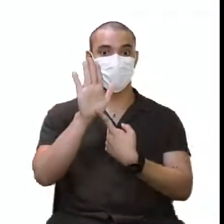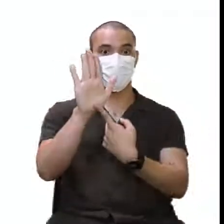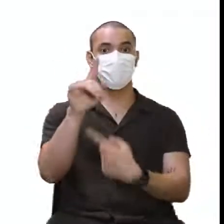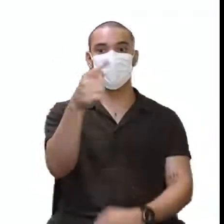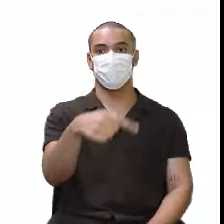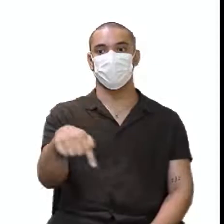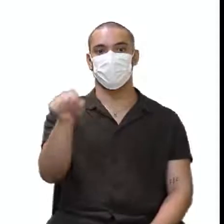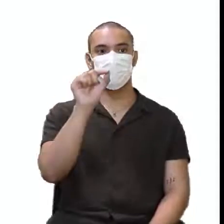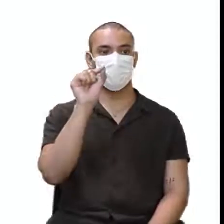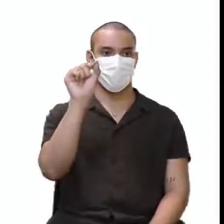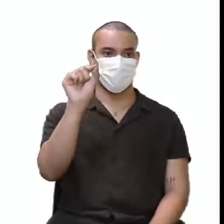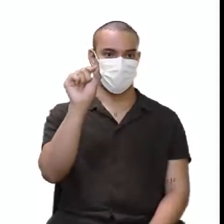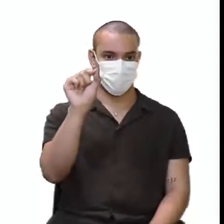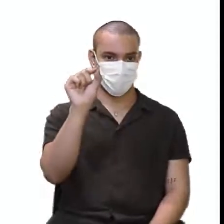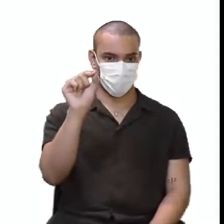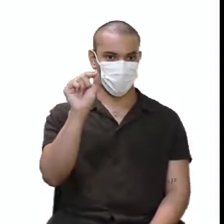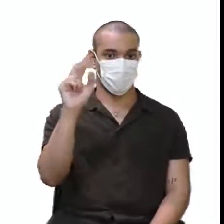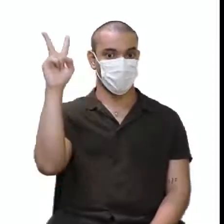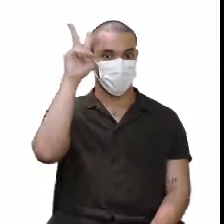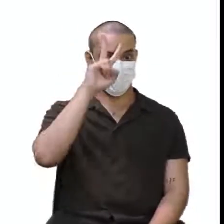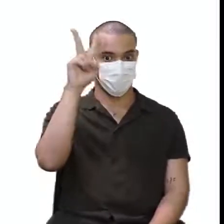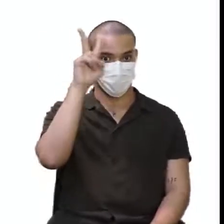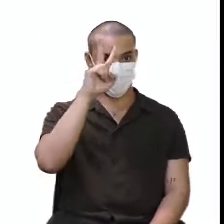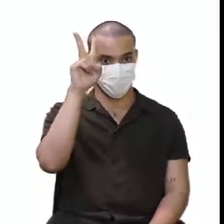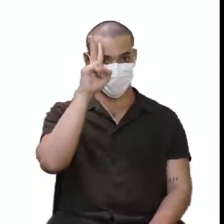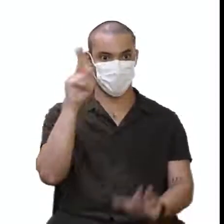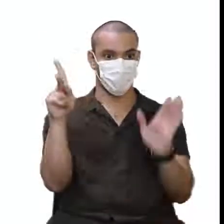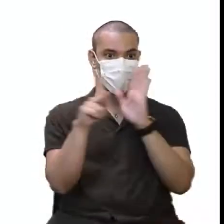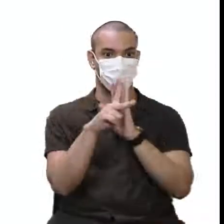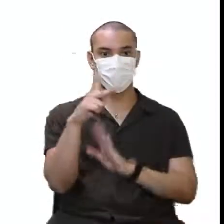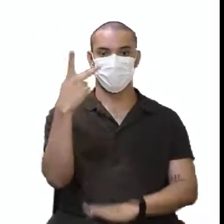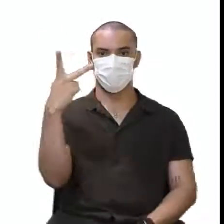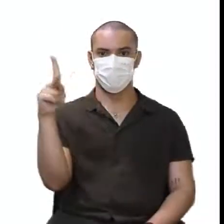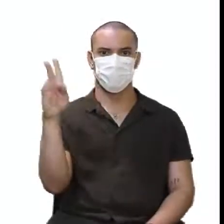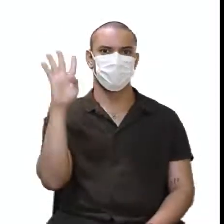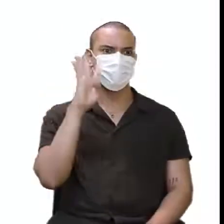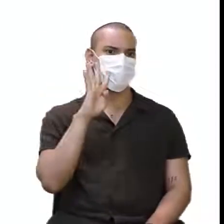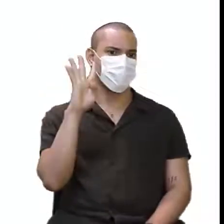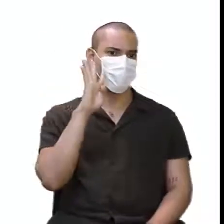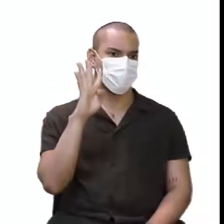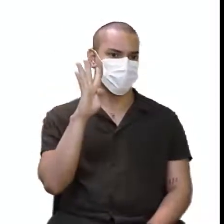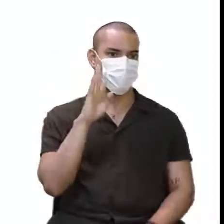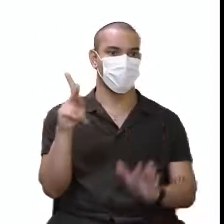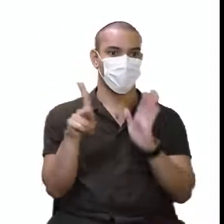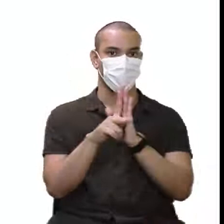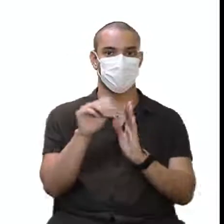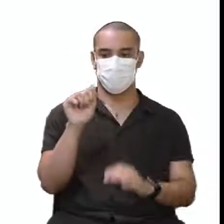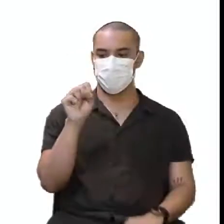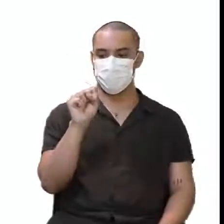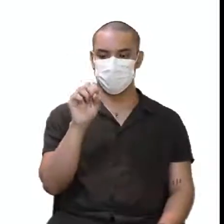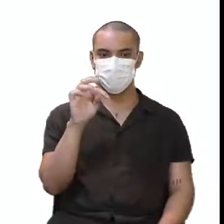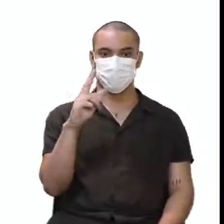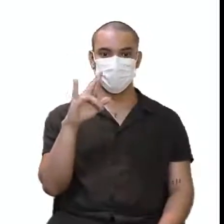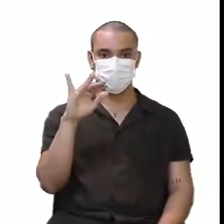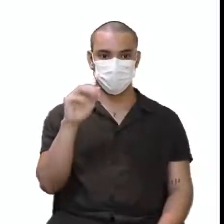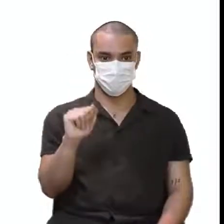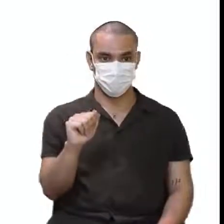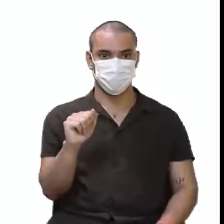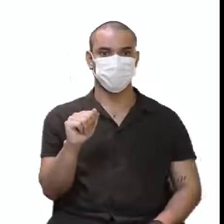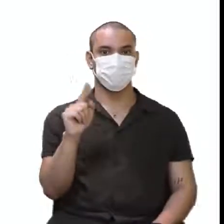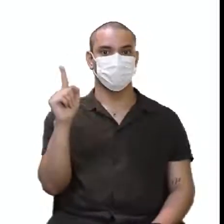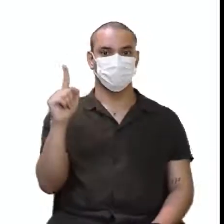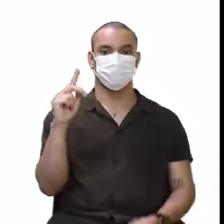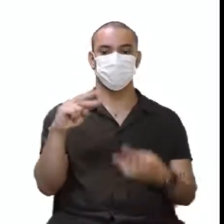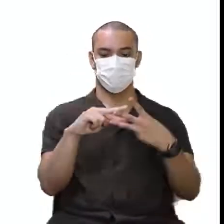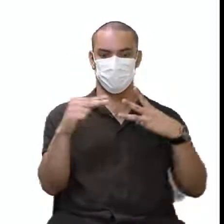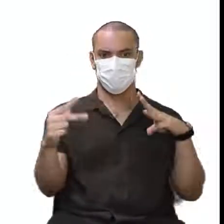lá, apresentamos um pouquinho da história desse cara muito legal, austríaco, Gregor Mendel, que